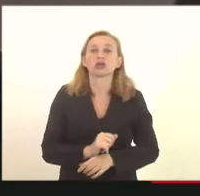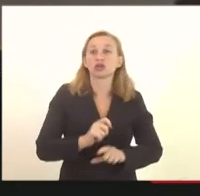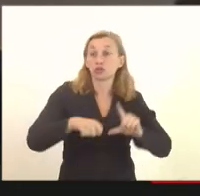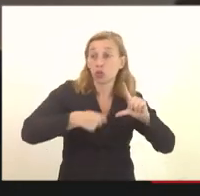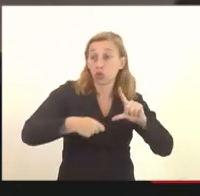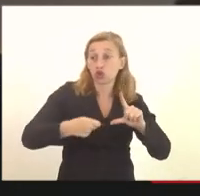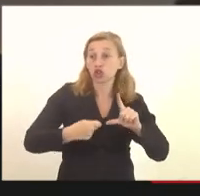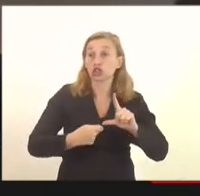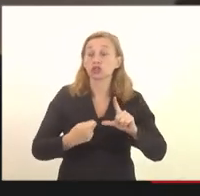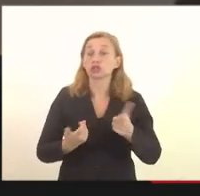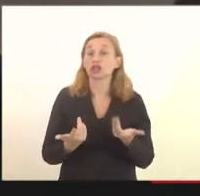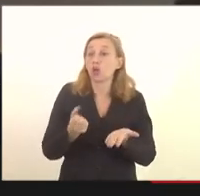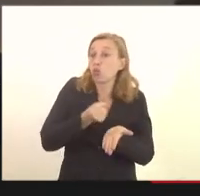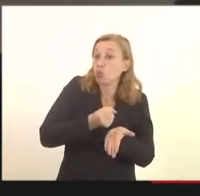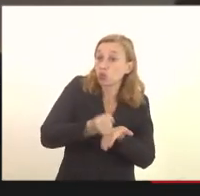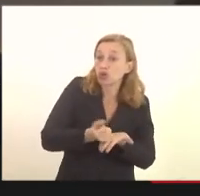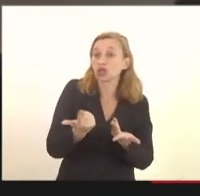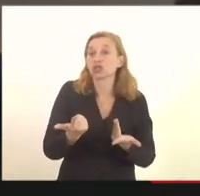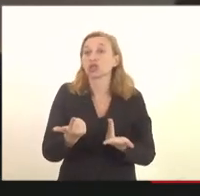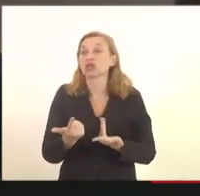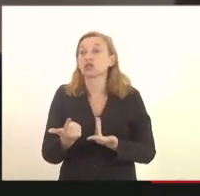está contratando